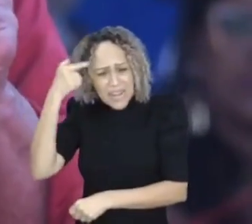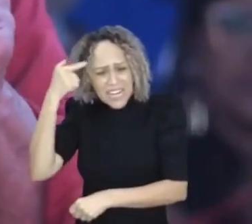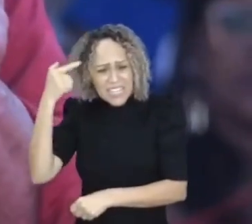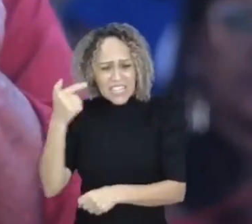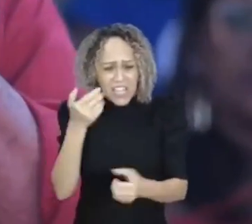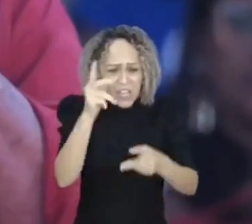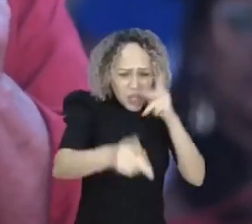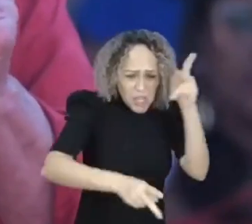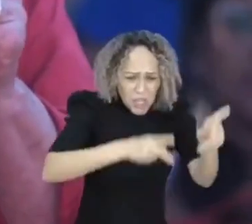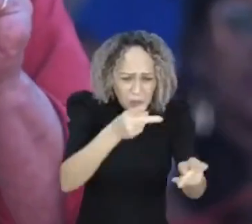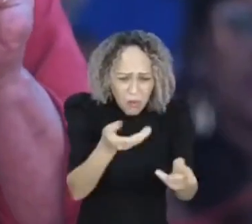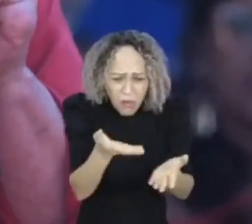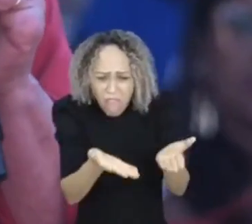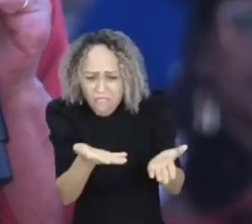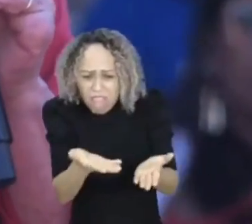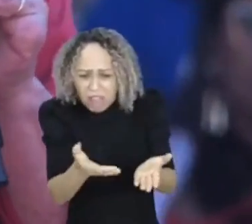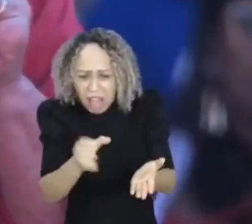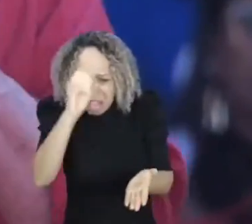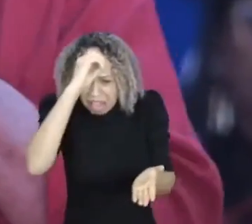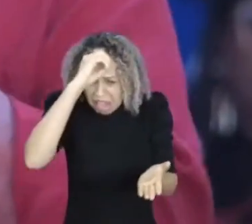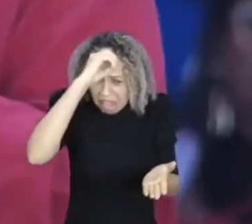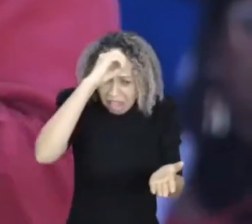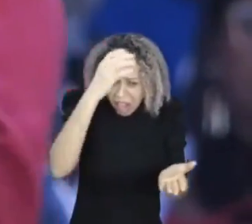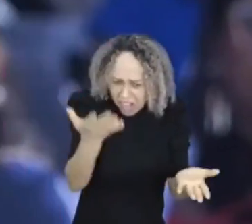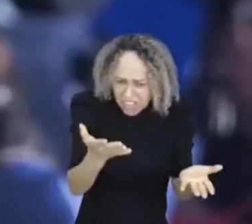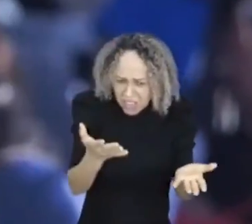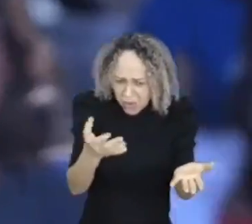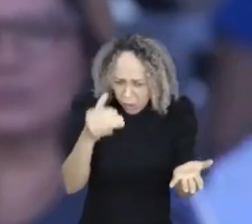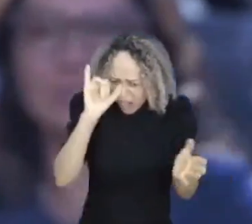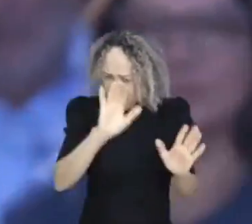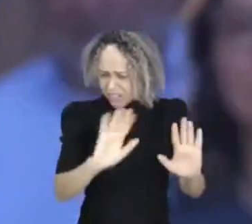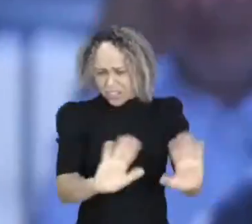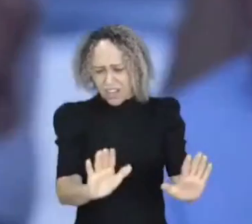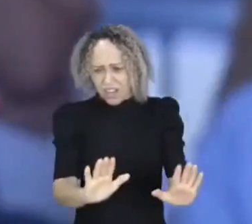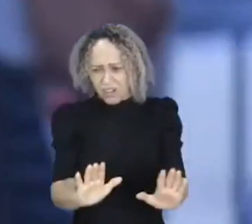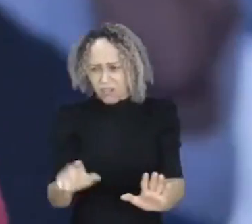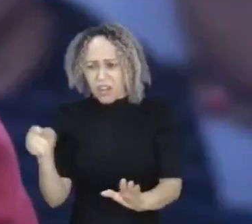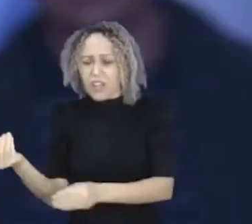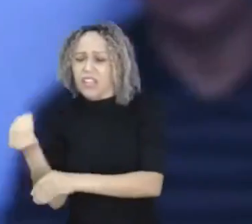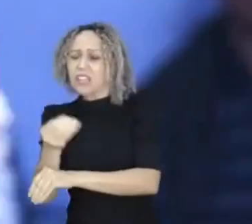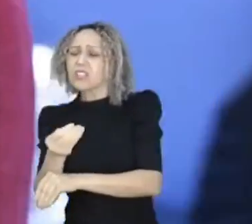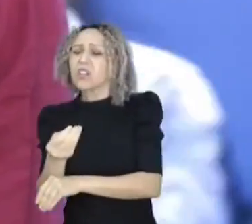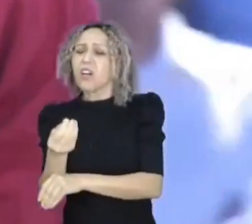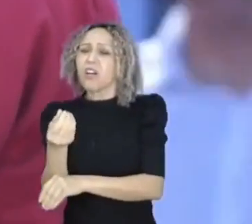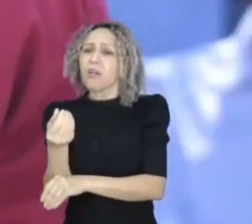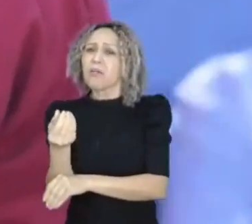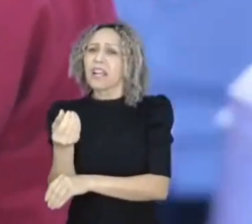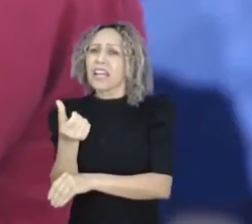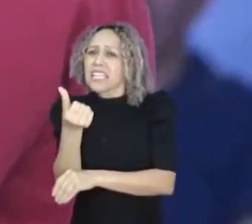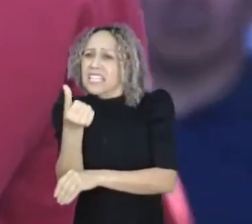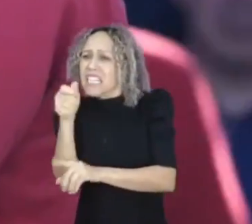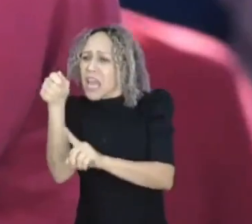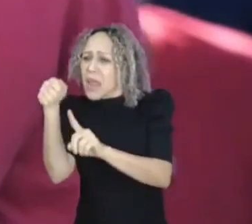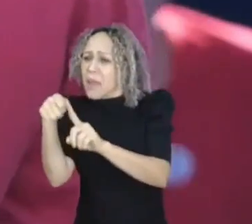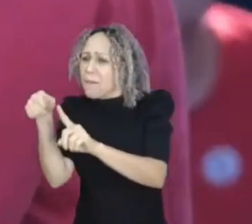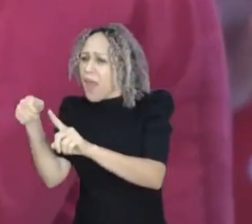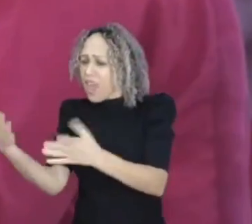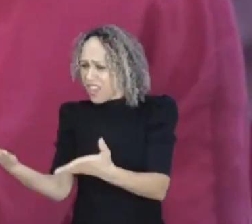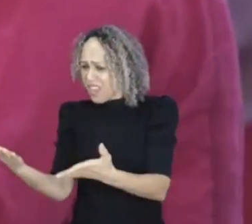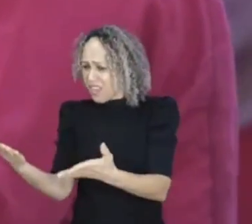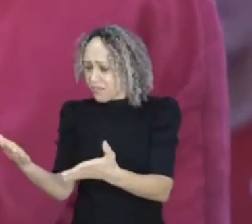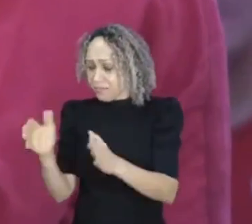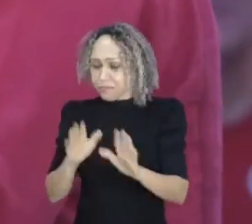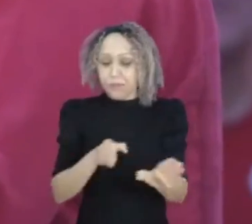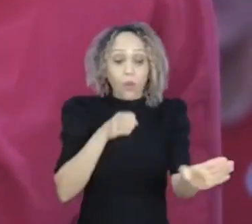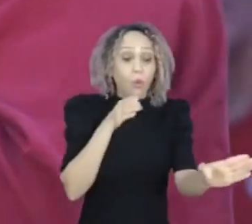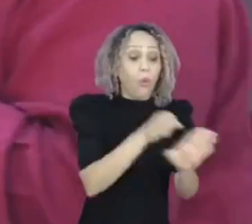comprar dando um programa para 6 meses? O conselho que eu quero dar para vocês é o seguinte: se o dinheiro